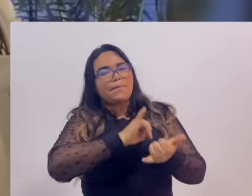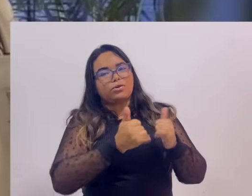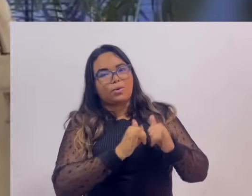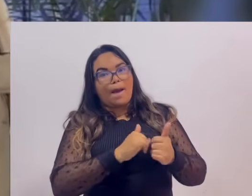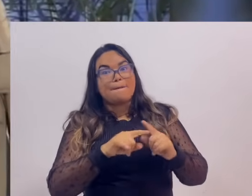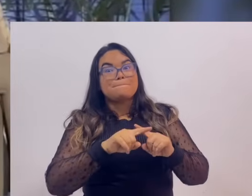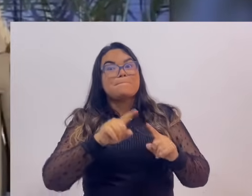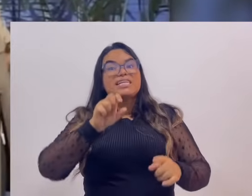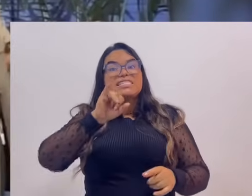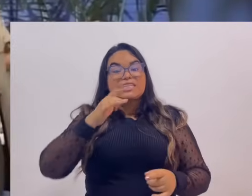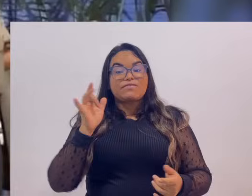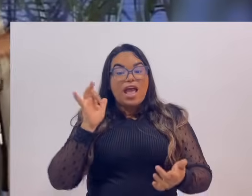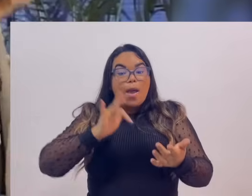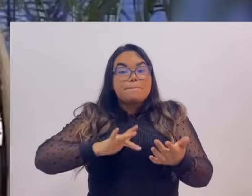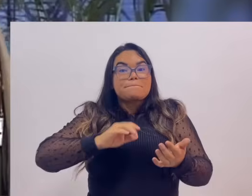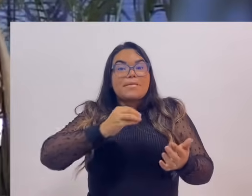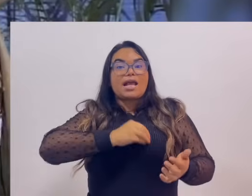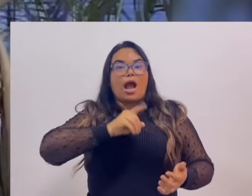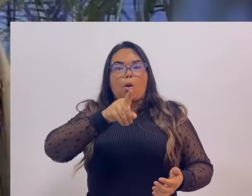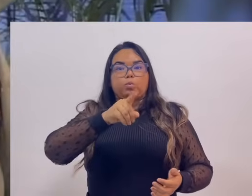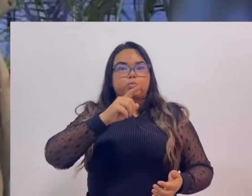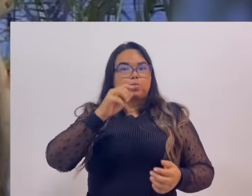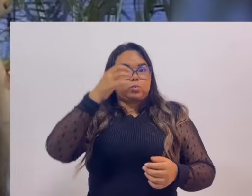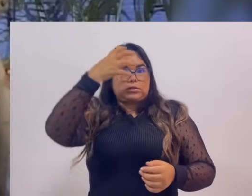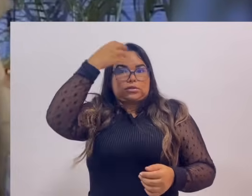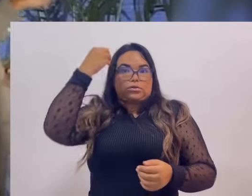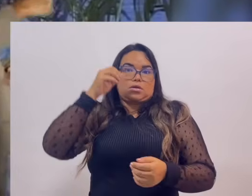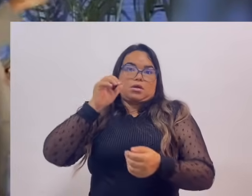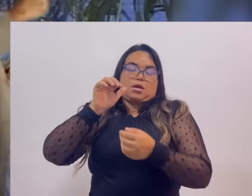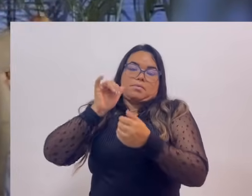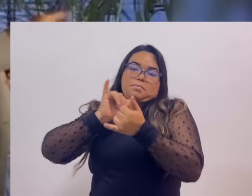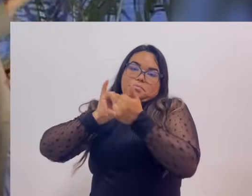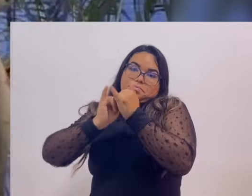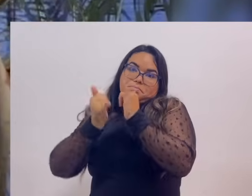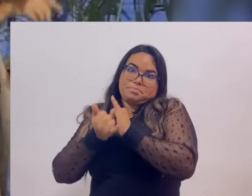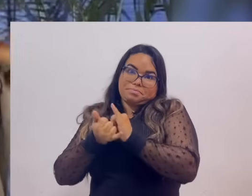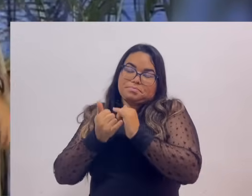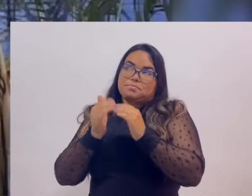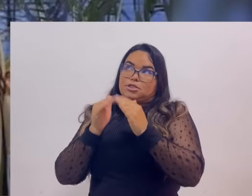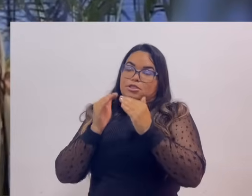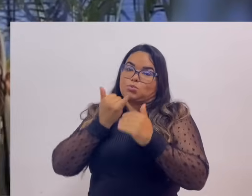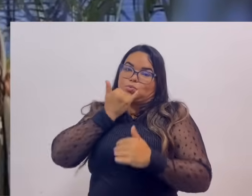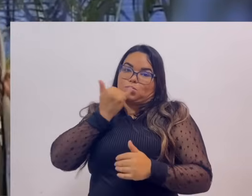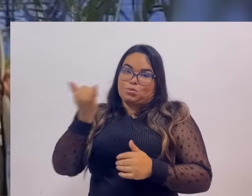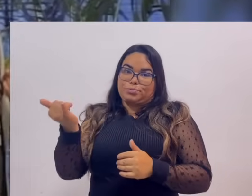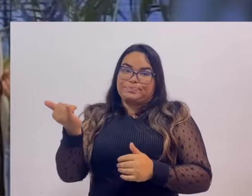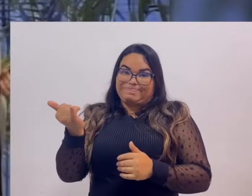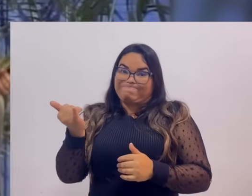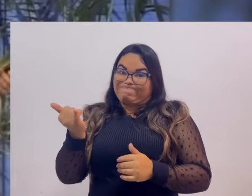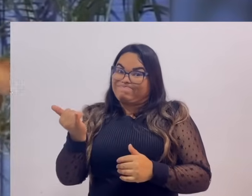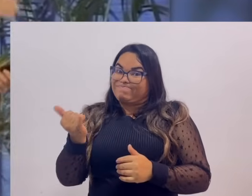se ele puder mencionar algum pecado que não conste da lista você está em apuros